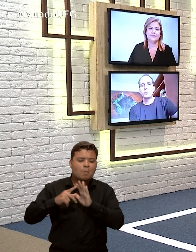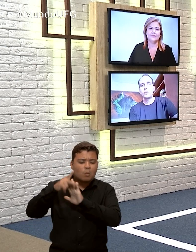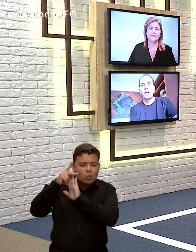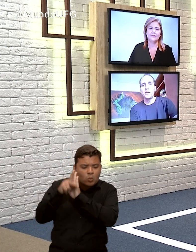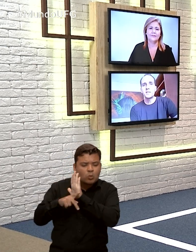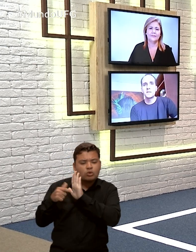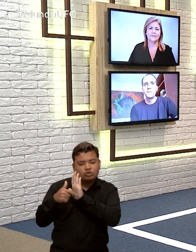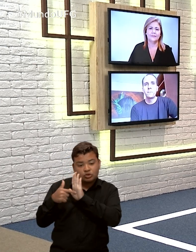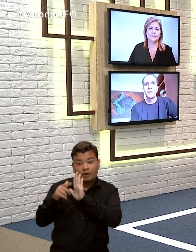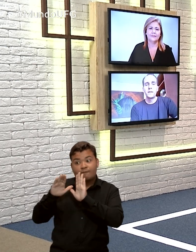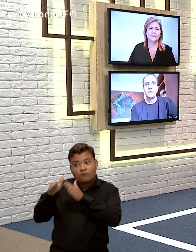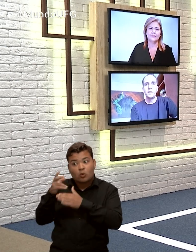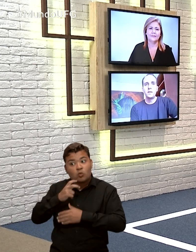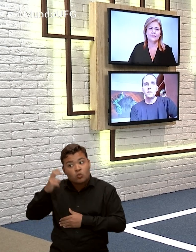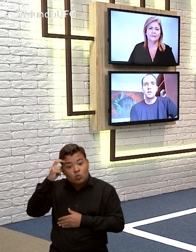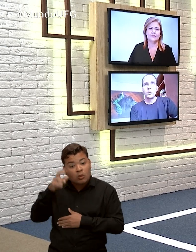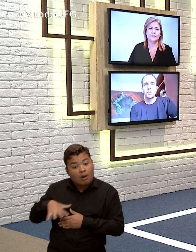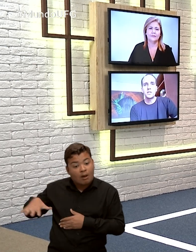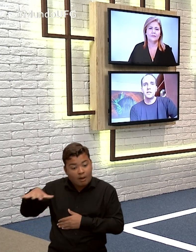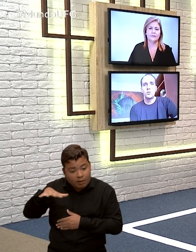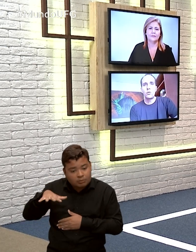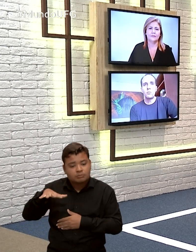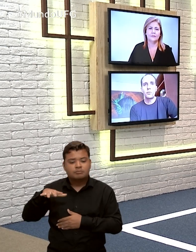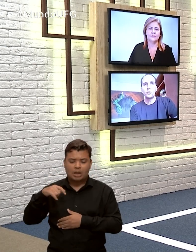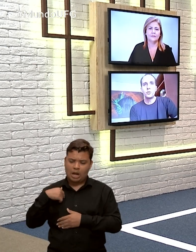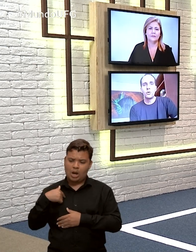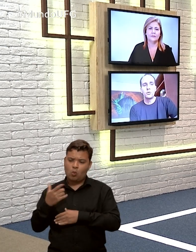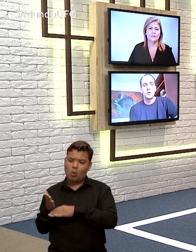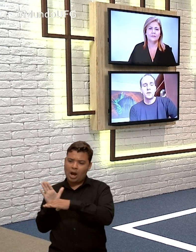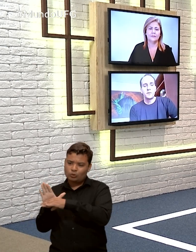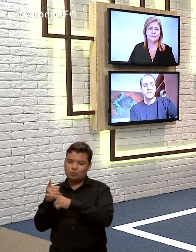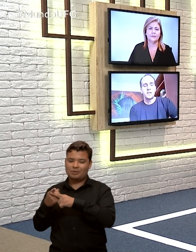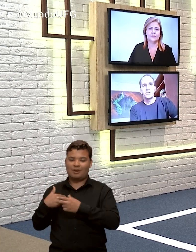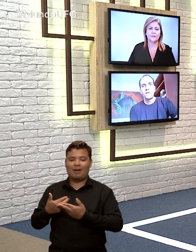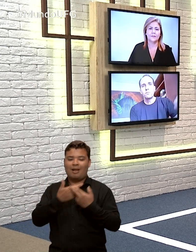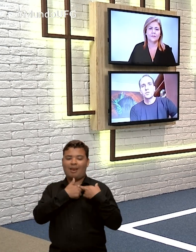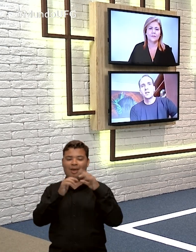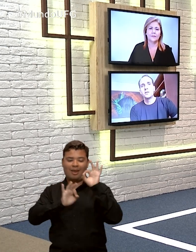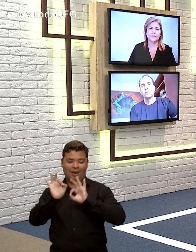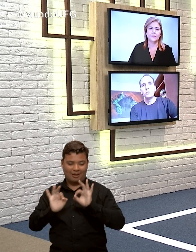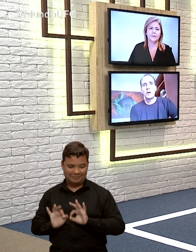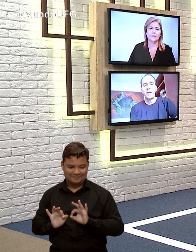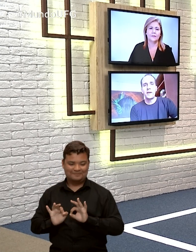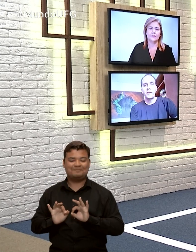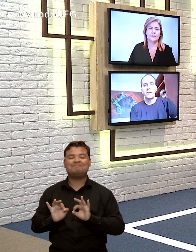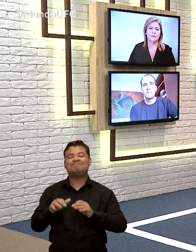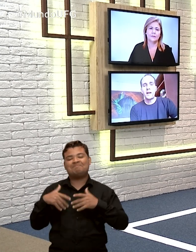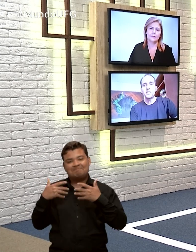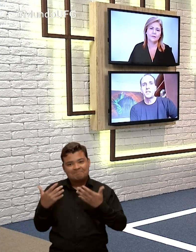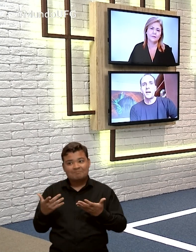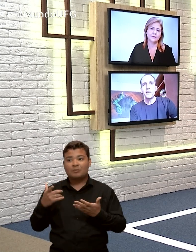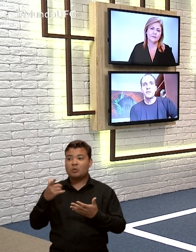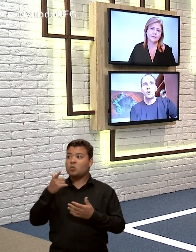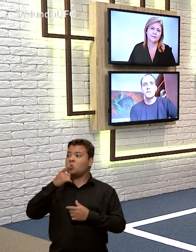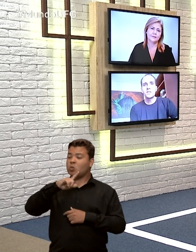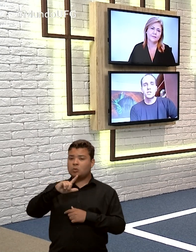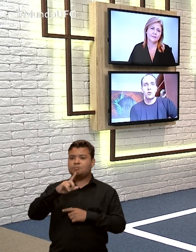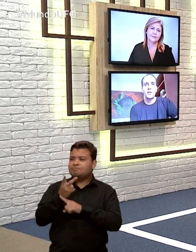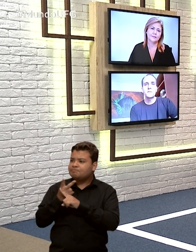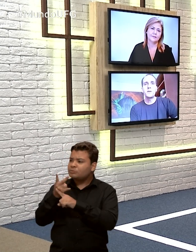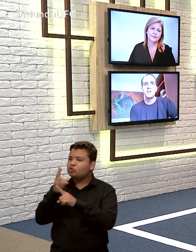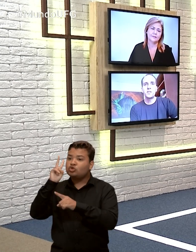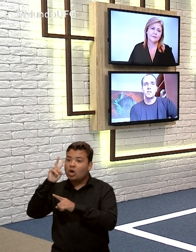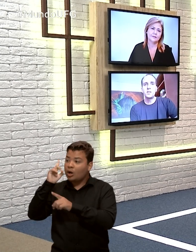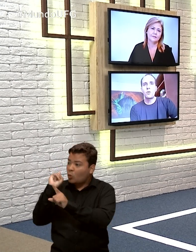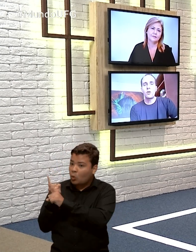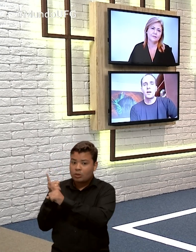né, culturais, que eu auxilio como produtor, que a gente vai buscando achar, né, novas histórias